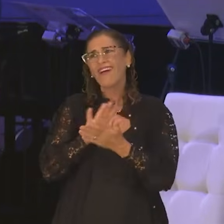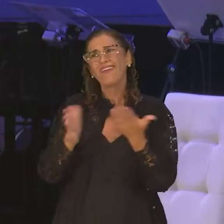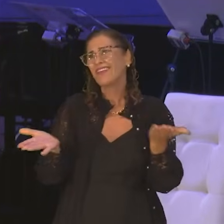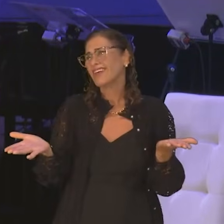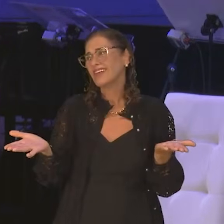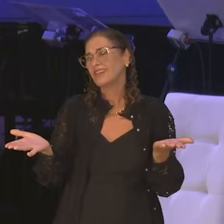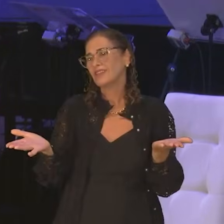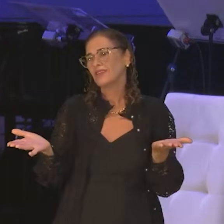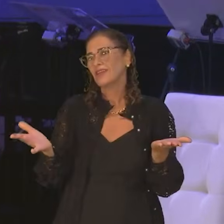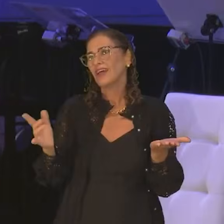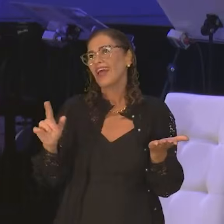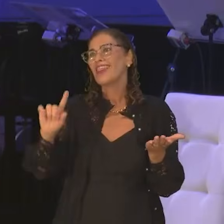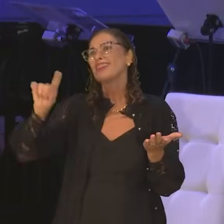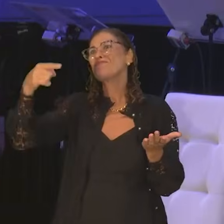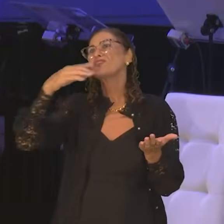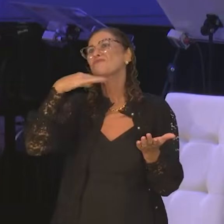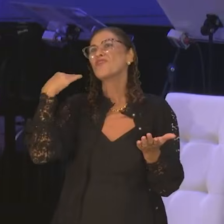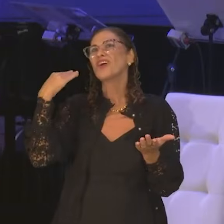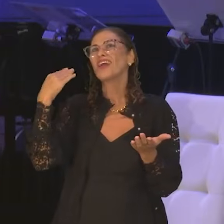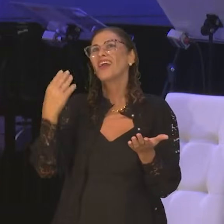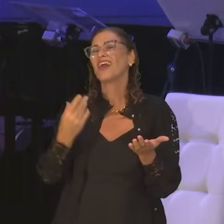E depois da morte, a vida eterna.